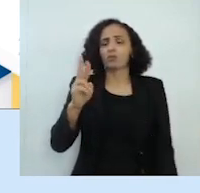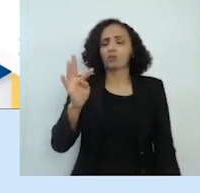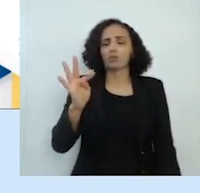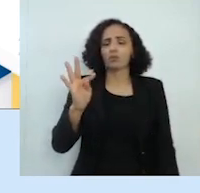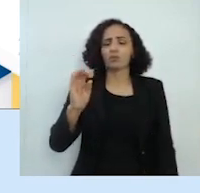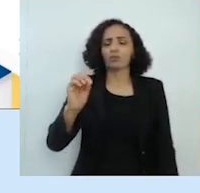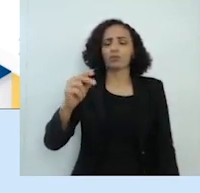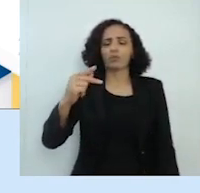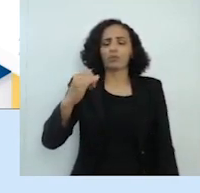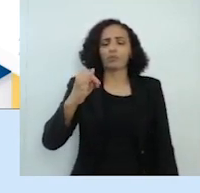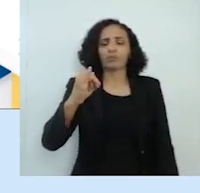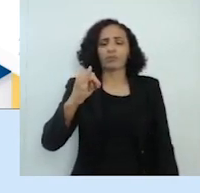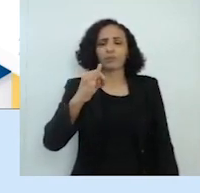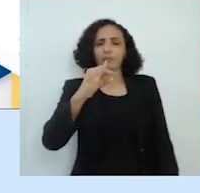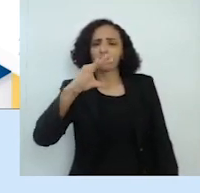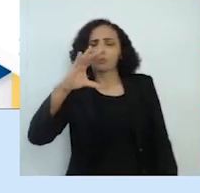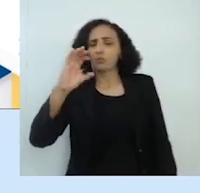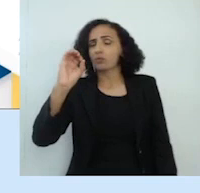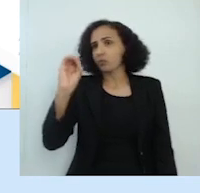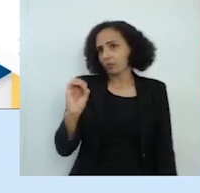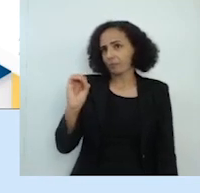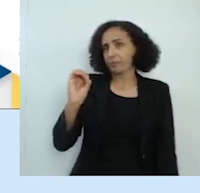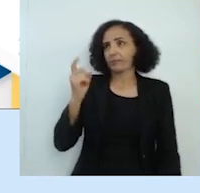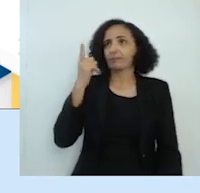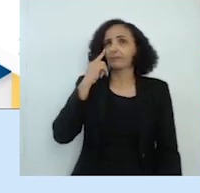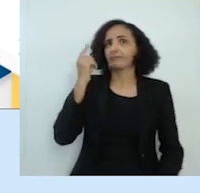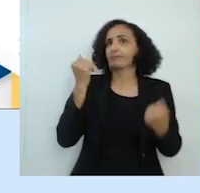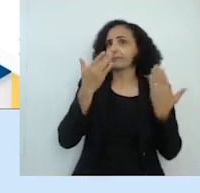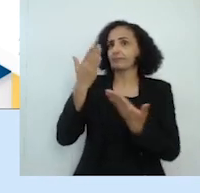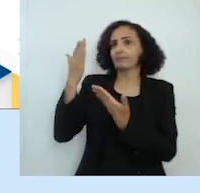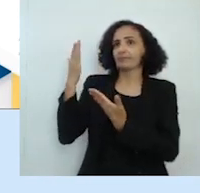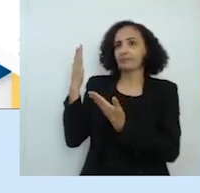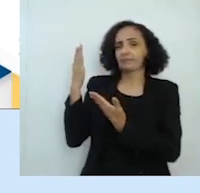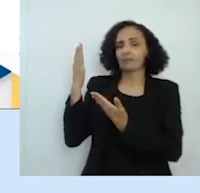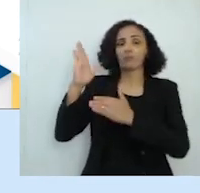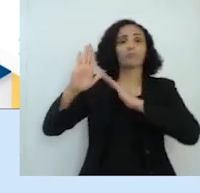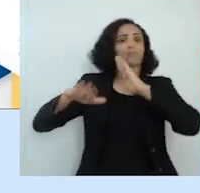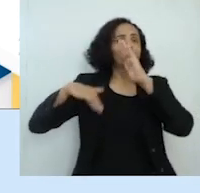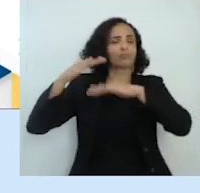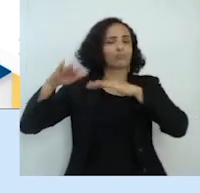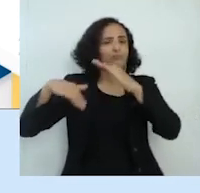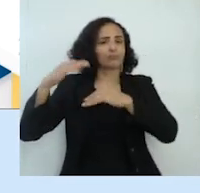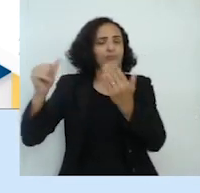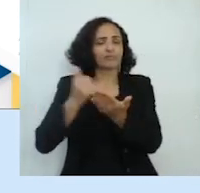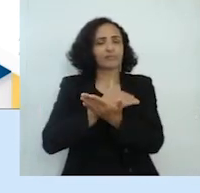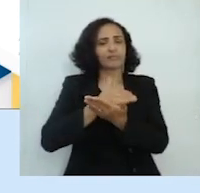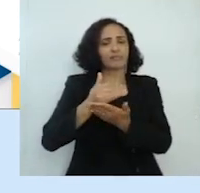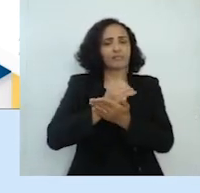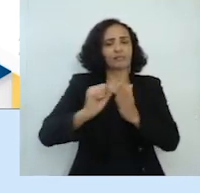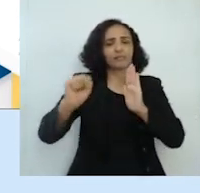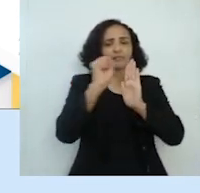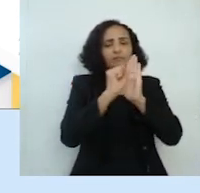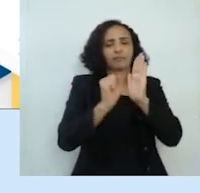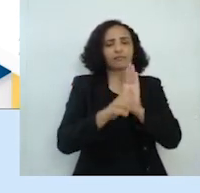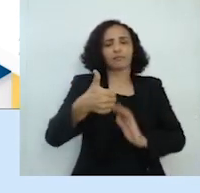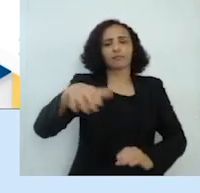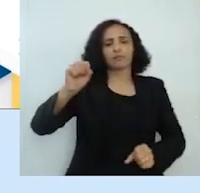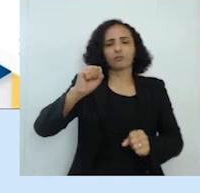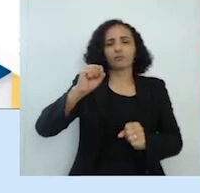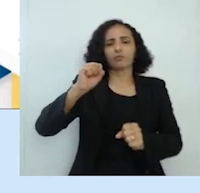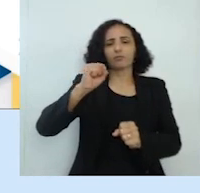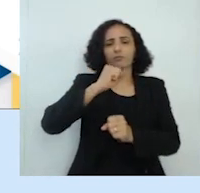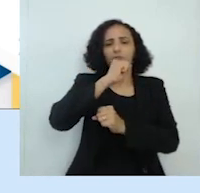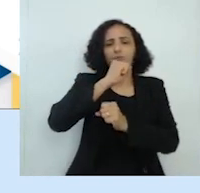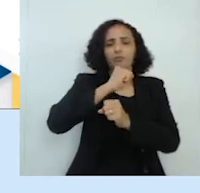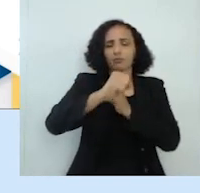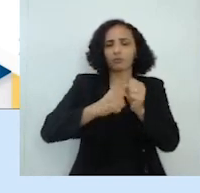prof? Bom, o socialismo utópico, desenvolvido no século XIX, ele é fundamentado na